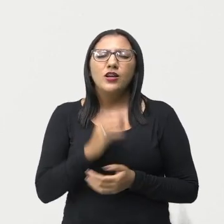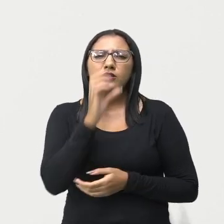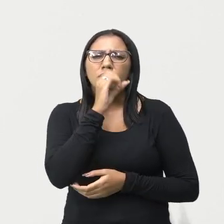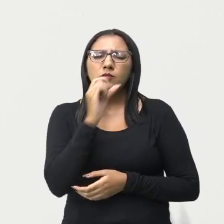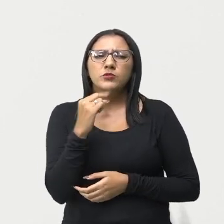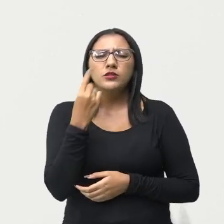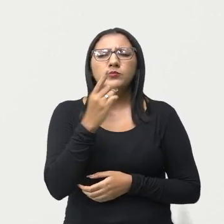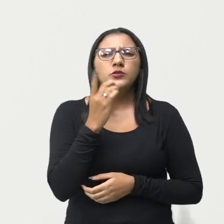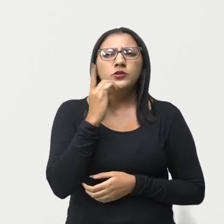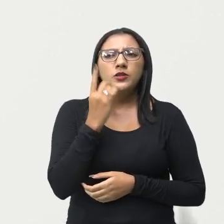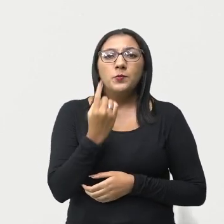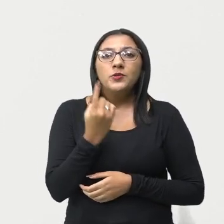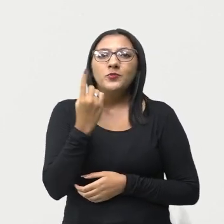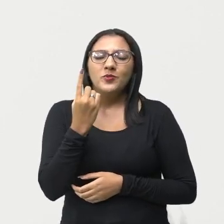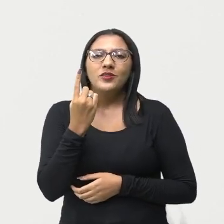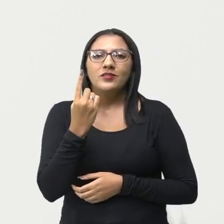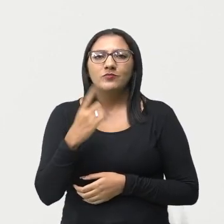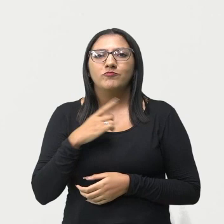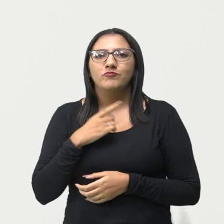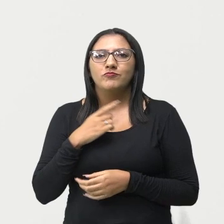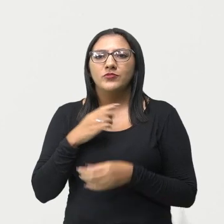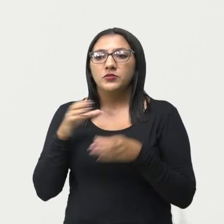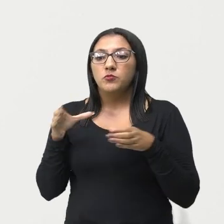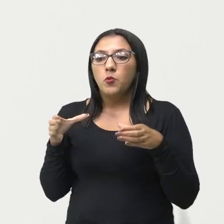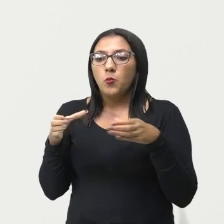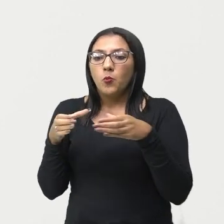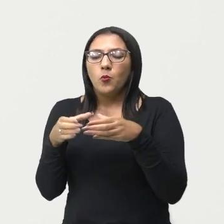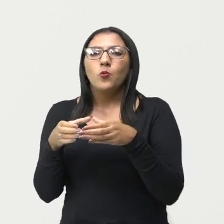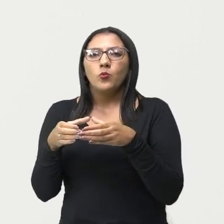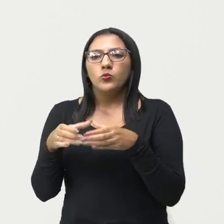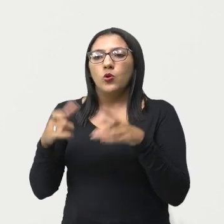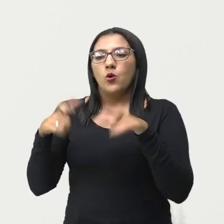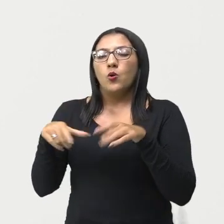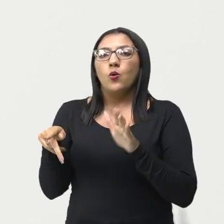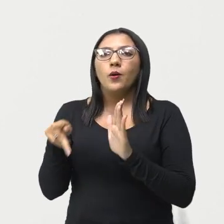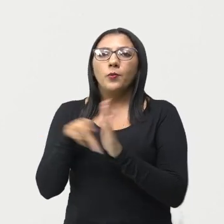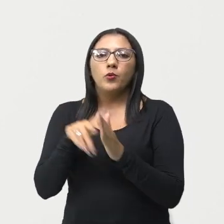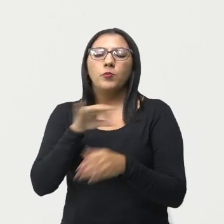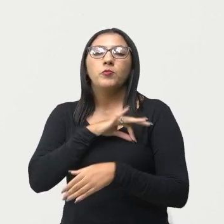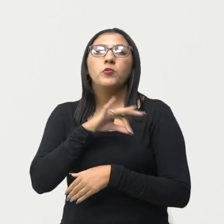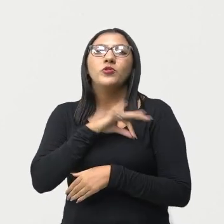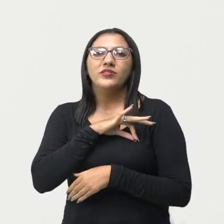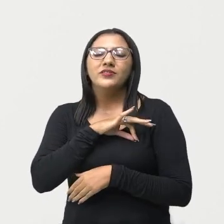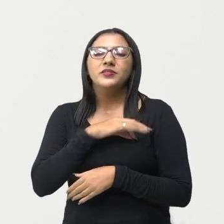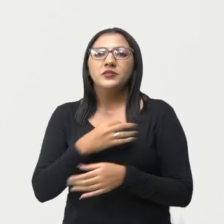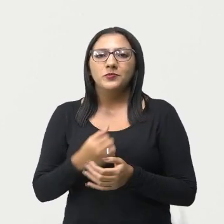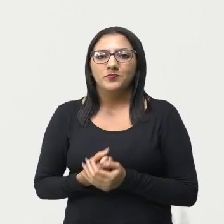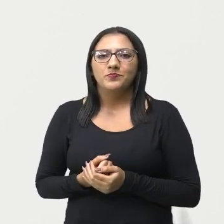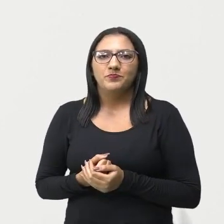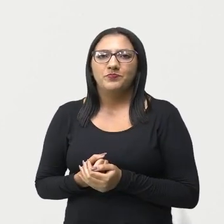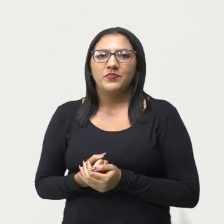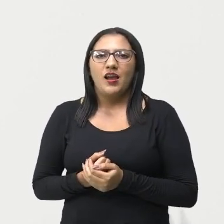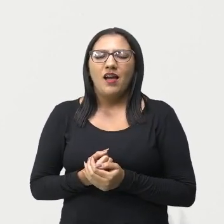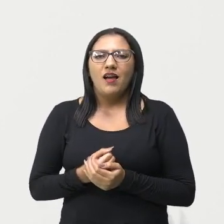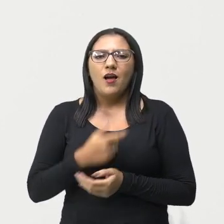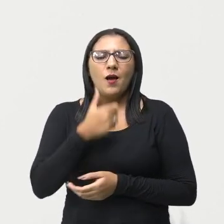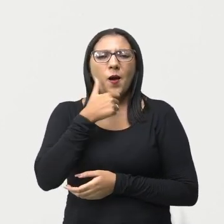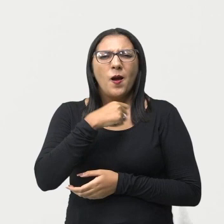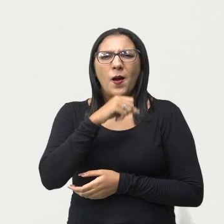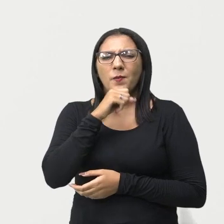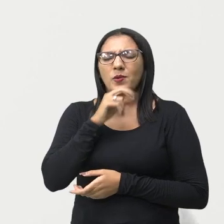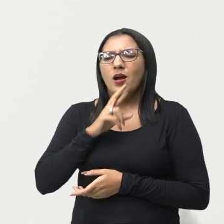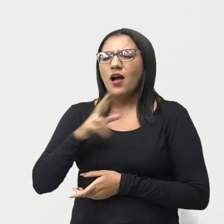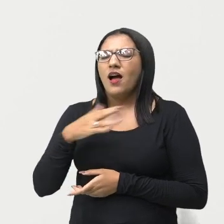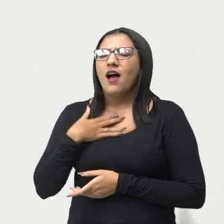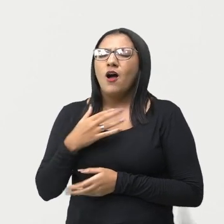1º, eles foram reunidos em uma delegacia de polícia em Henan. Eu finalmente encontrei meu bebê,